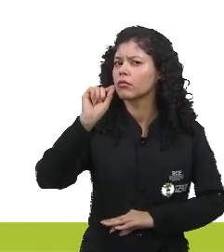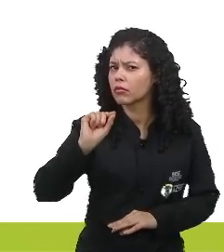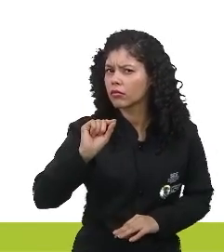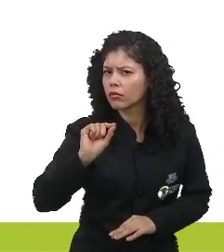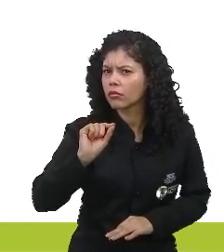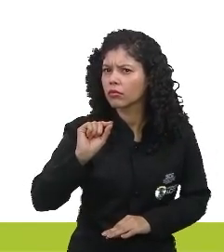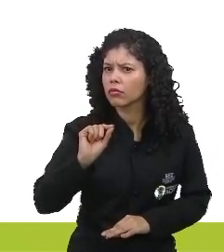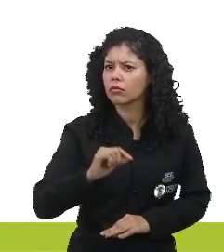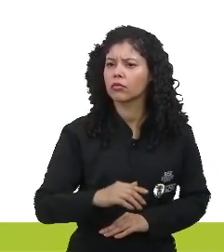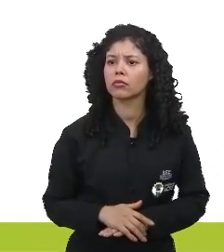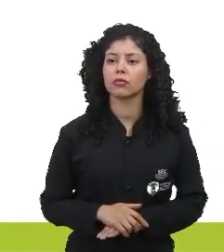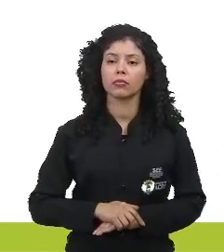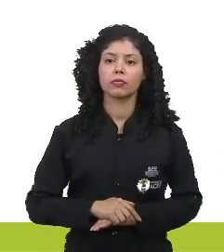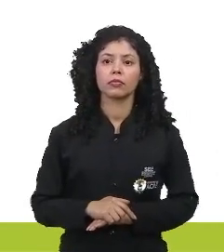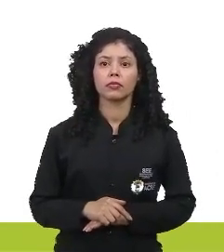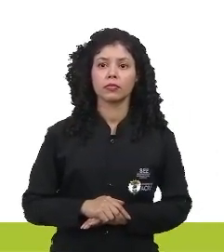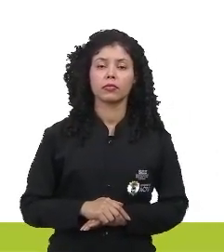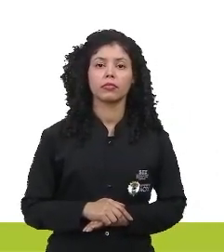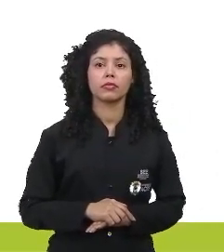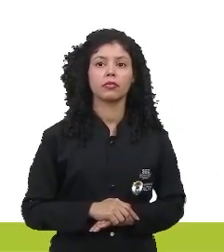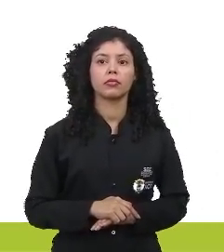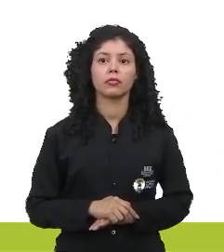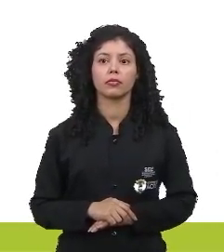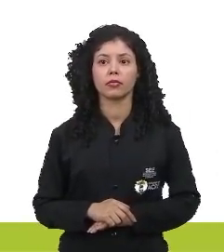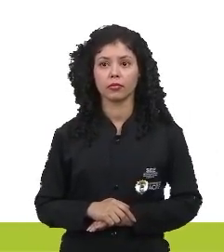como característica